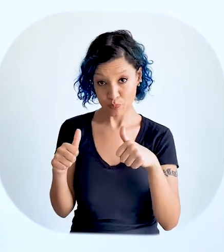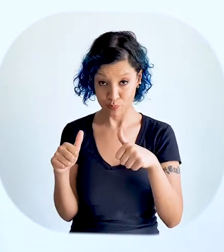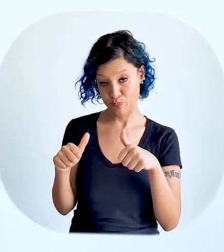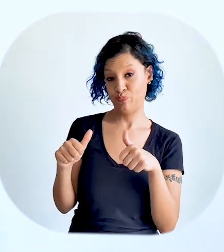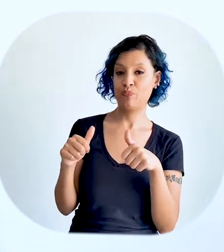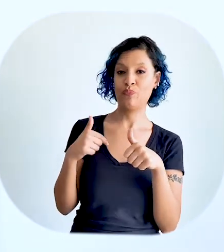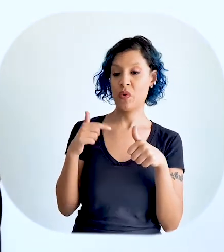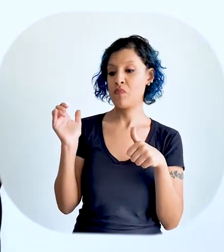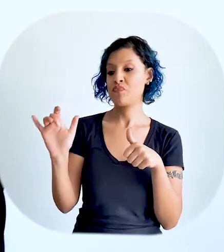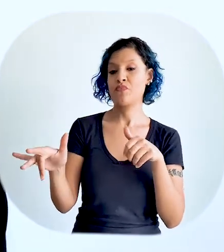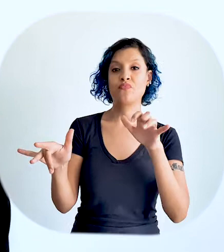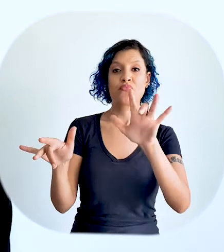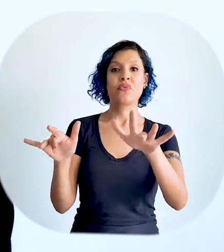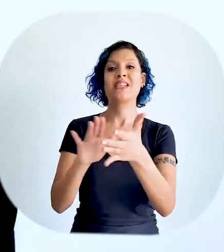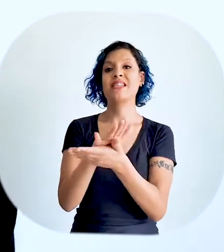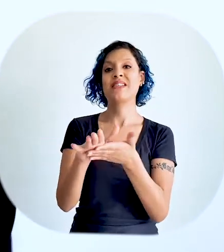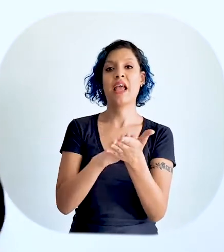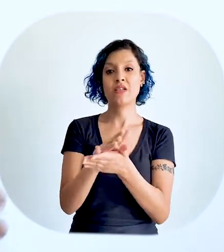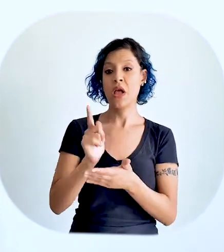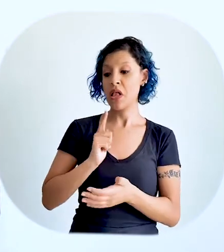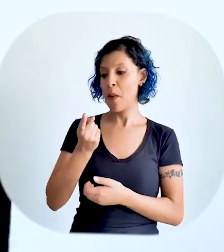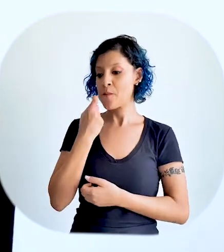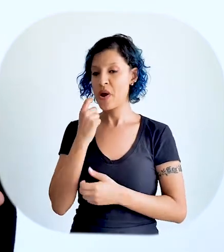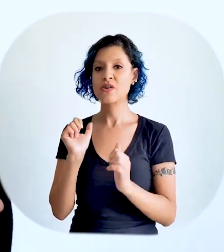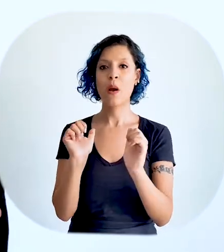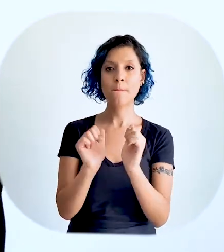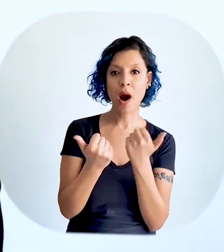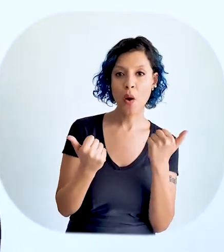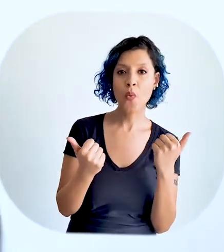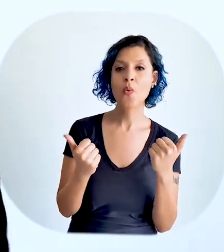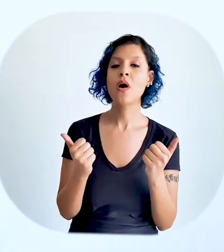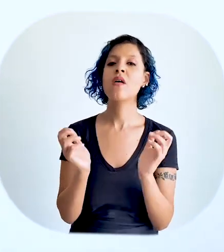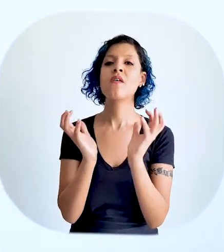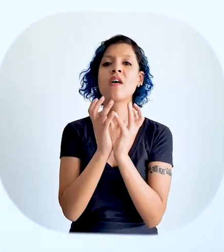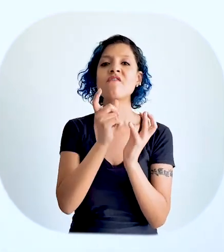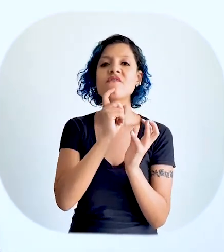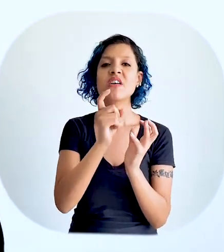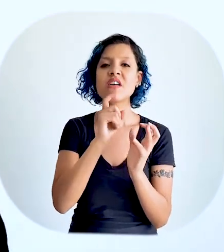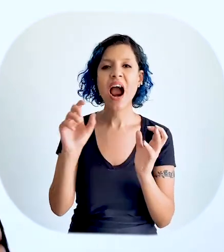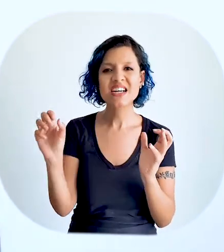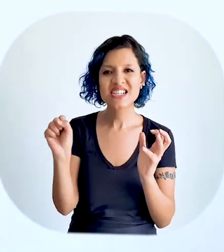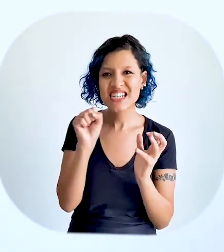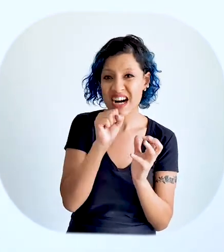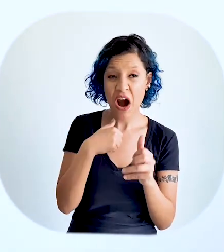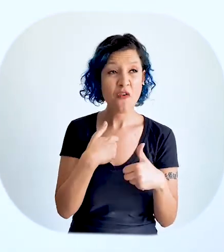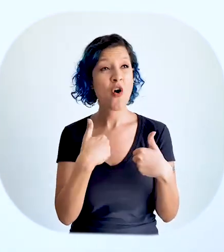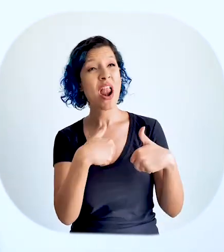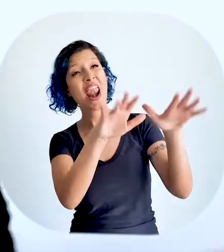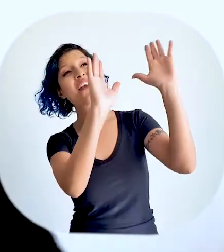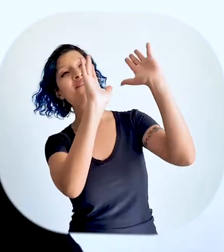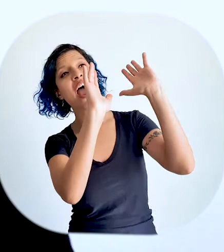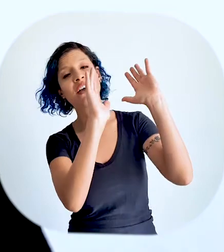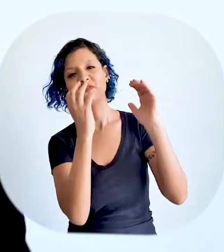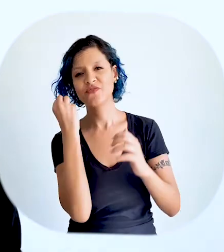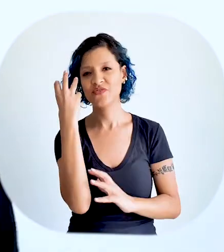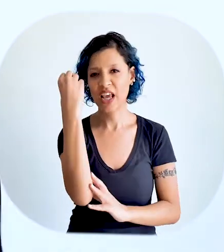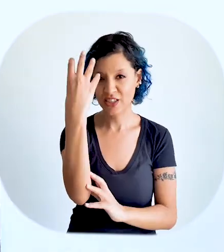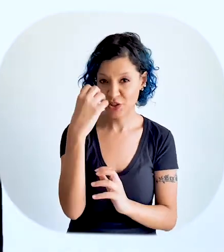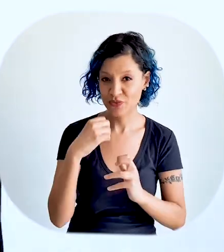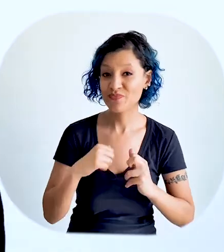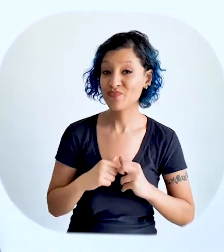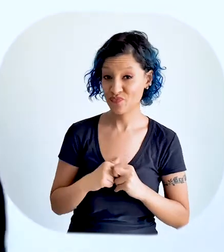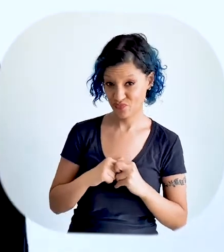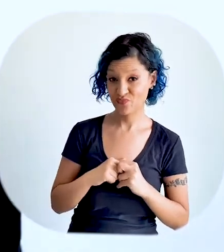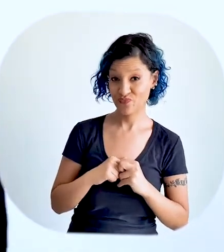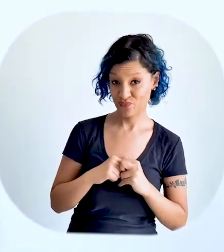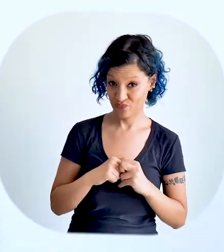Eu não vou deixar nada pra trás. Tem peixe, tem pão, tem legume. Eu vou levar tudo comigo pra viagem. Ele juntou uma cesta